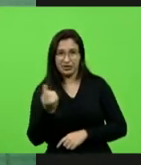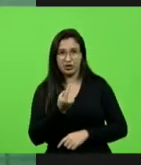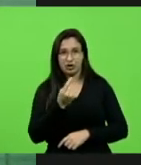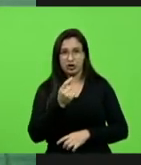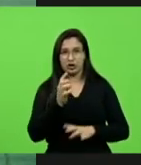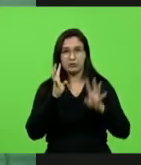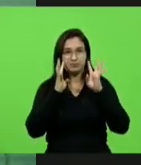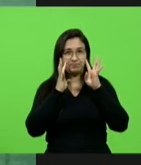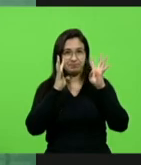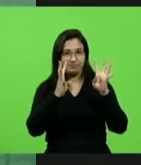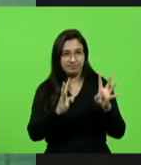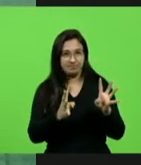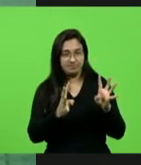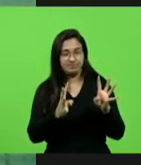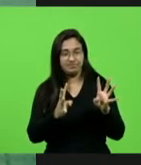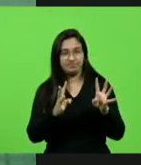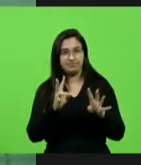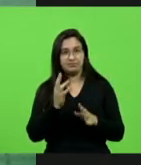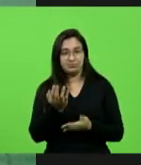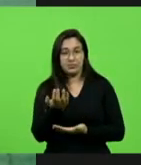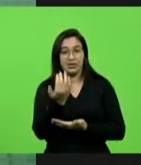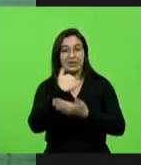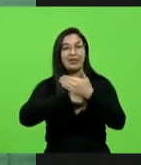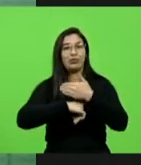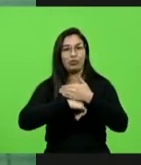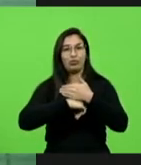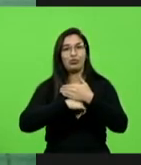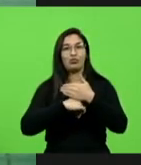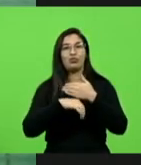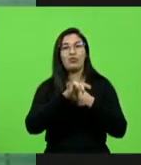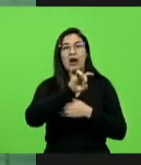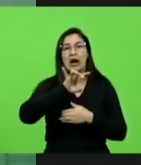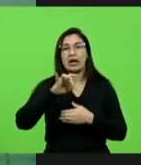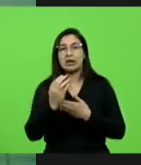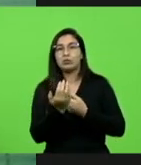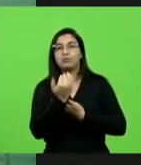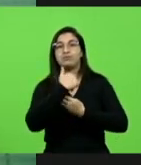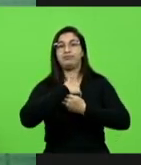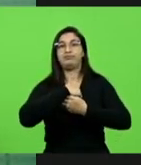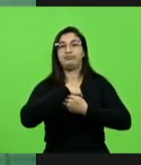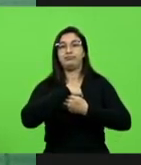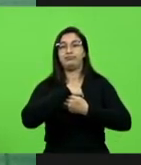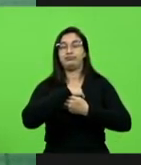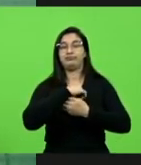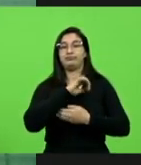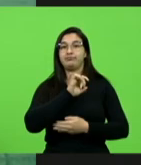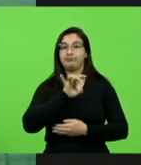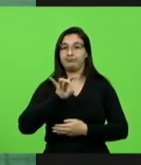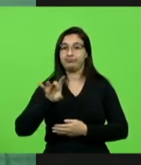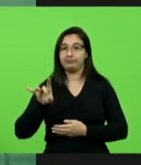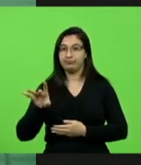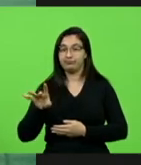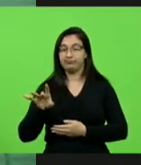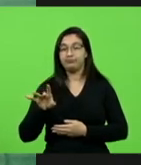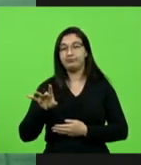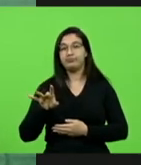para dentro de nós mesmos, né, cada um olhar dentro de si, vai buscar no seu